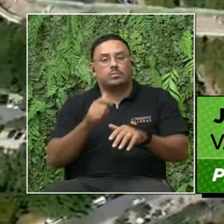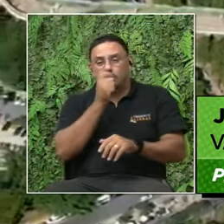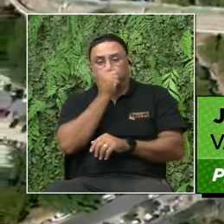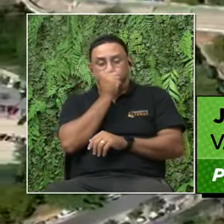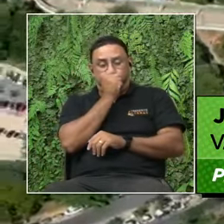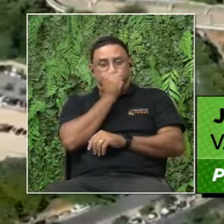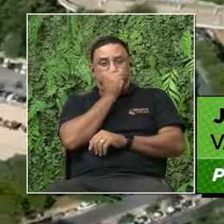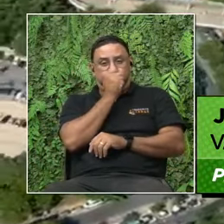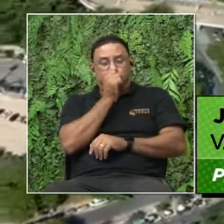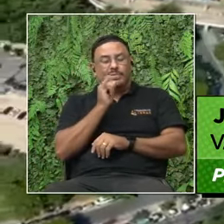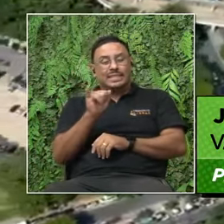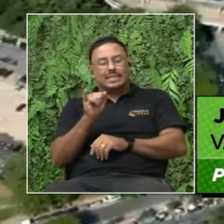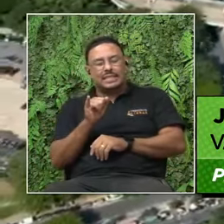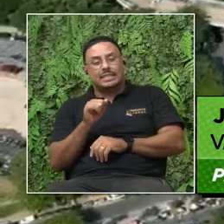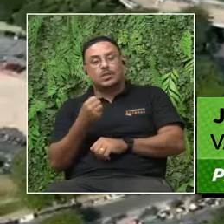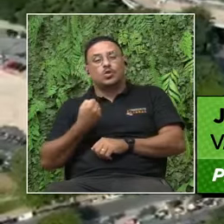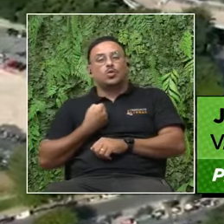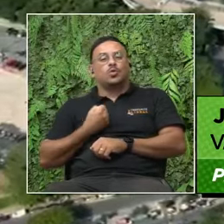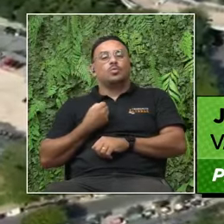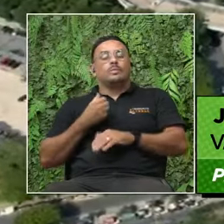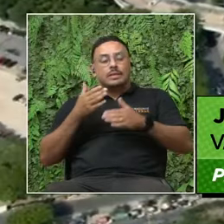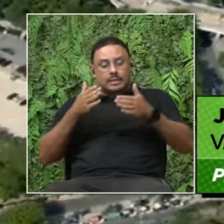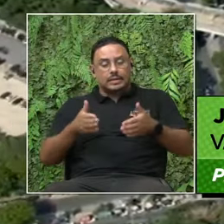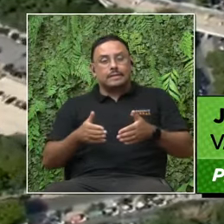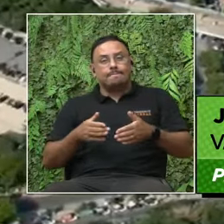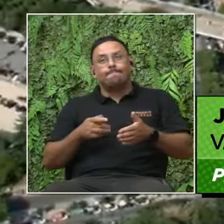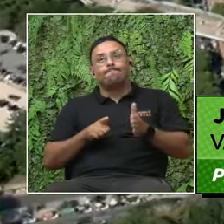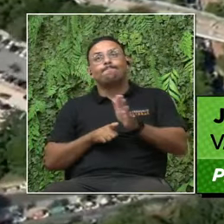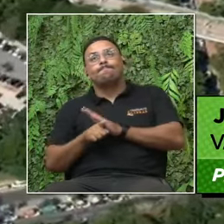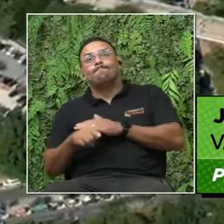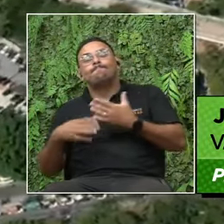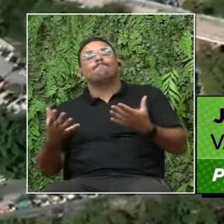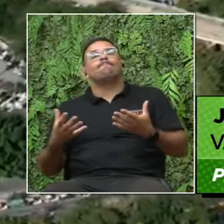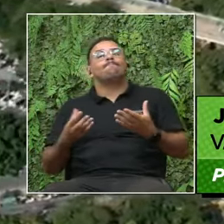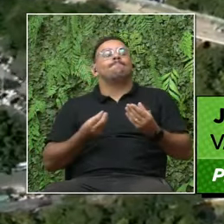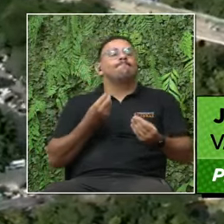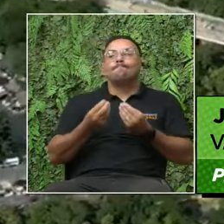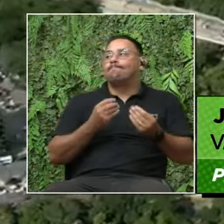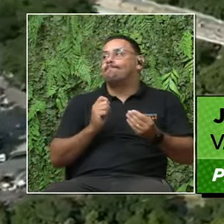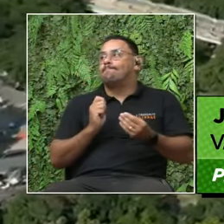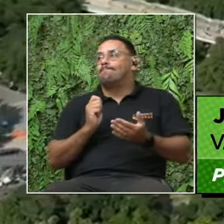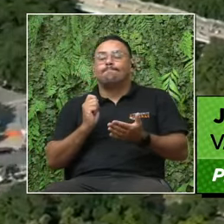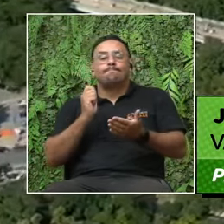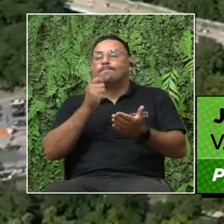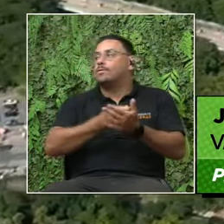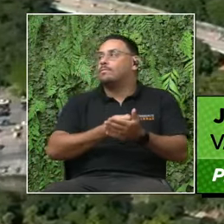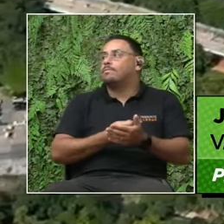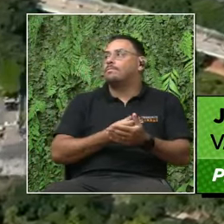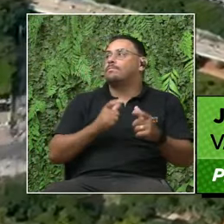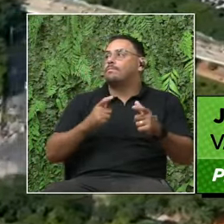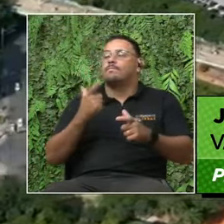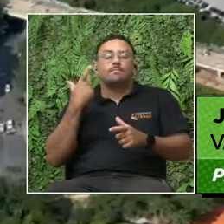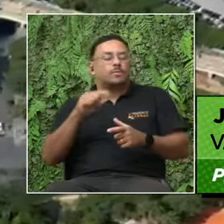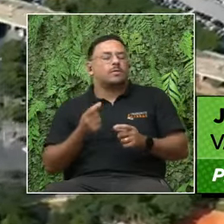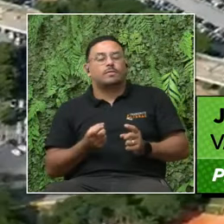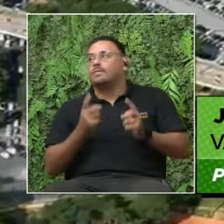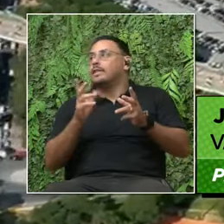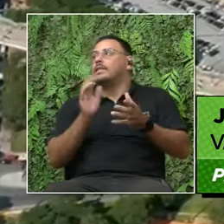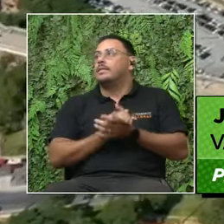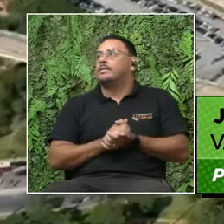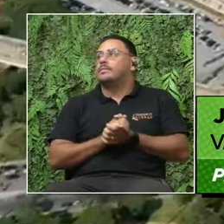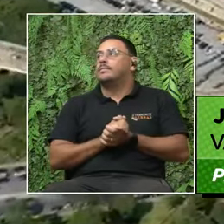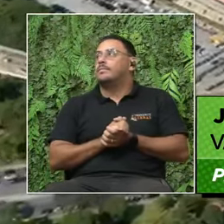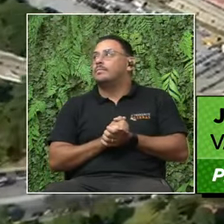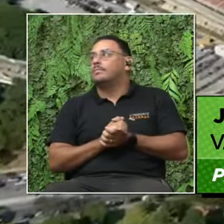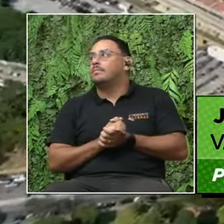lotado se vamos ter esse número batendo aí já fica aquela questão da turma que comprou para fazer cambismo e não conseguiu vender viu Bob